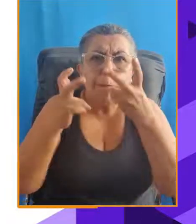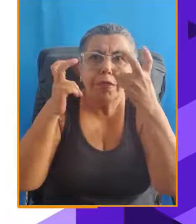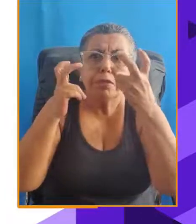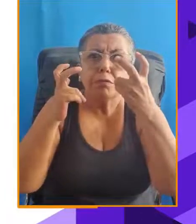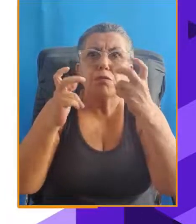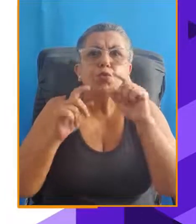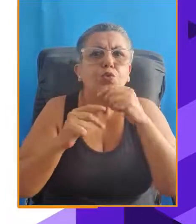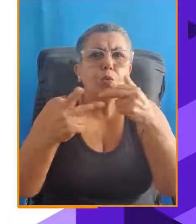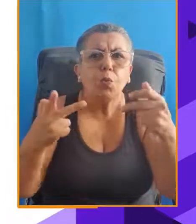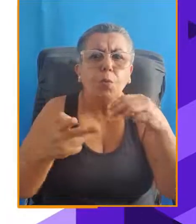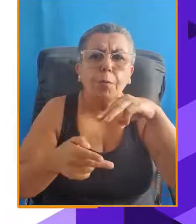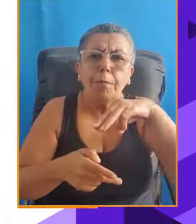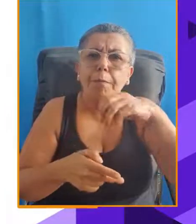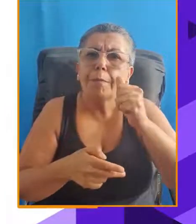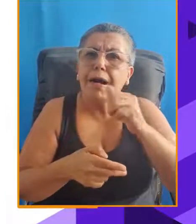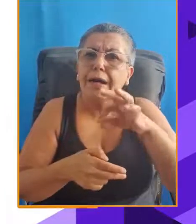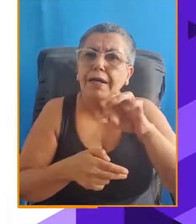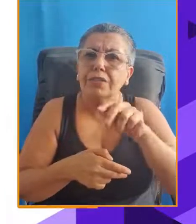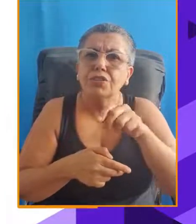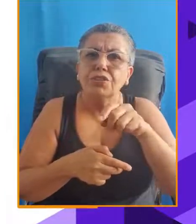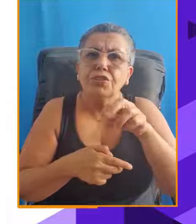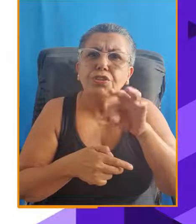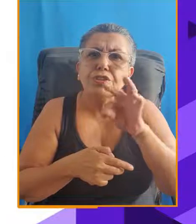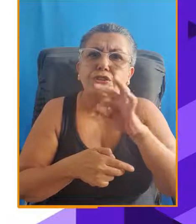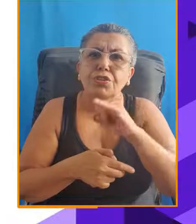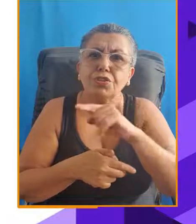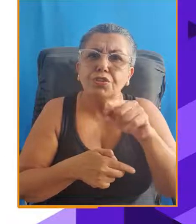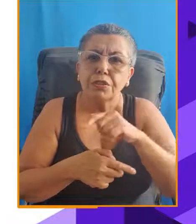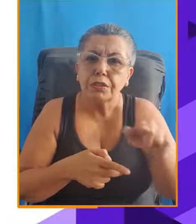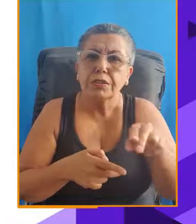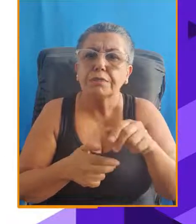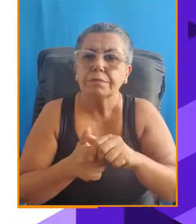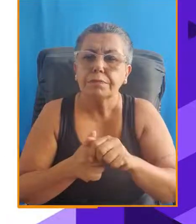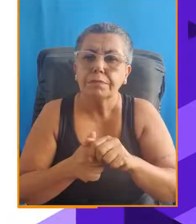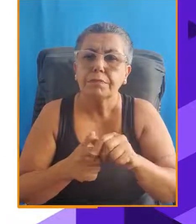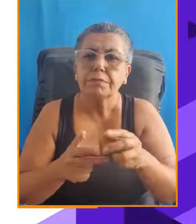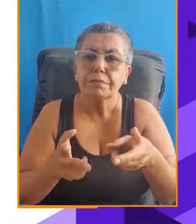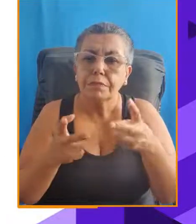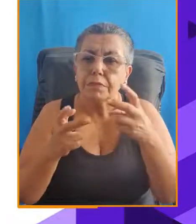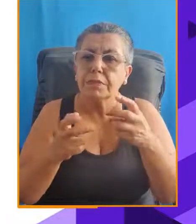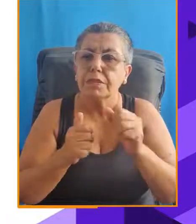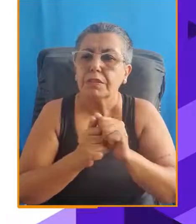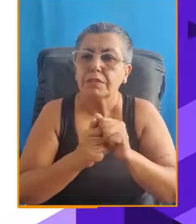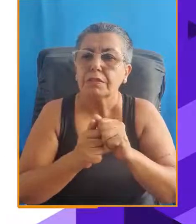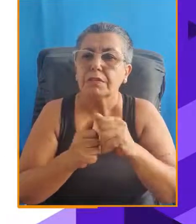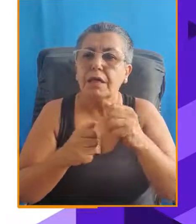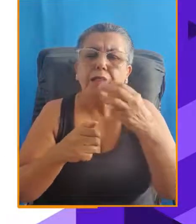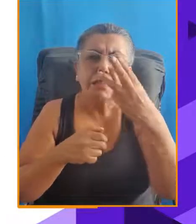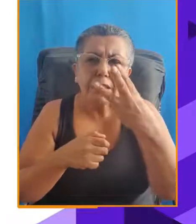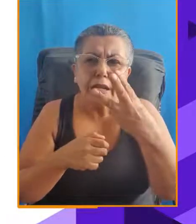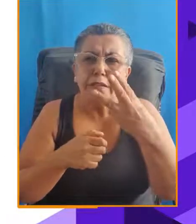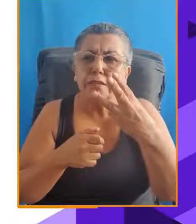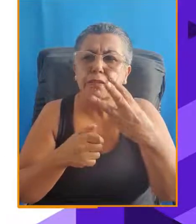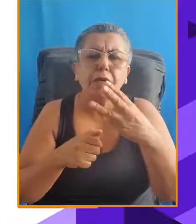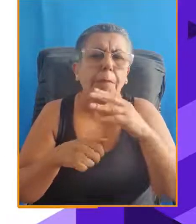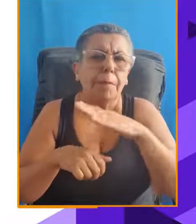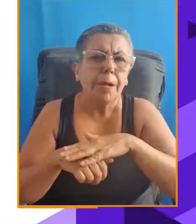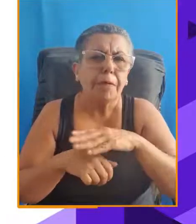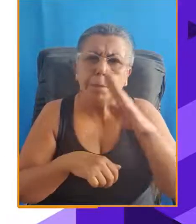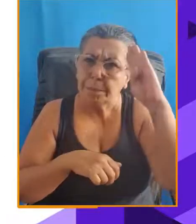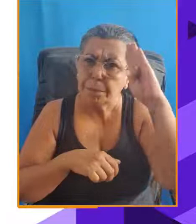percepção de um determinado matiz. O mundo da cor é estruturado sobre 3 matizes primários